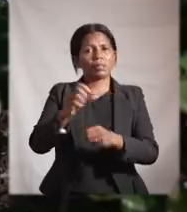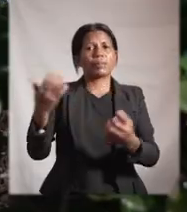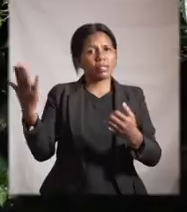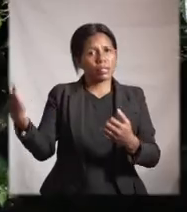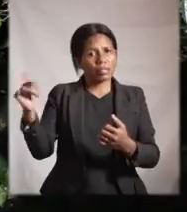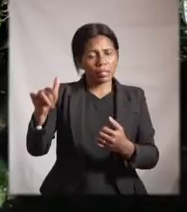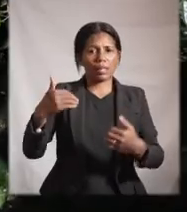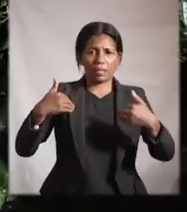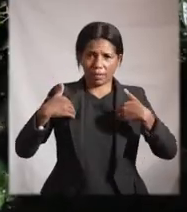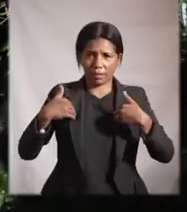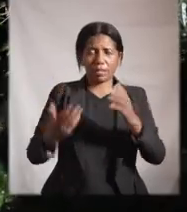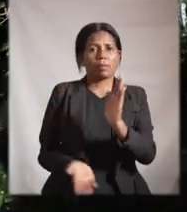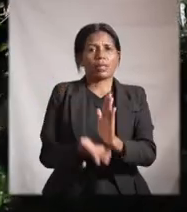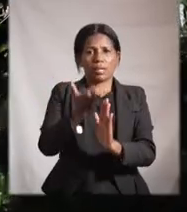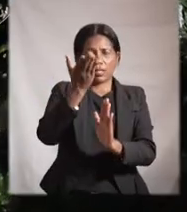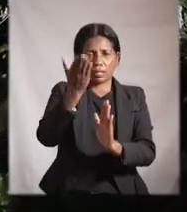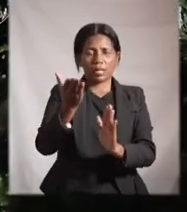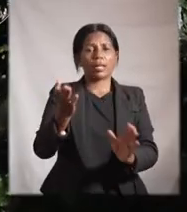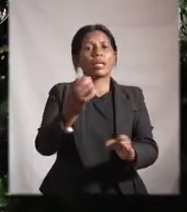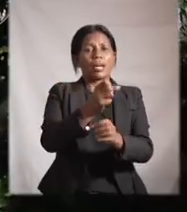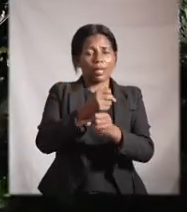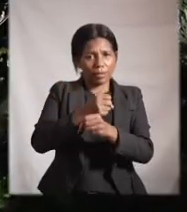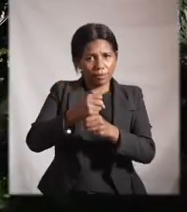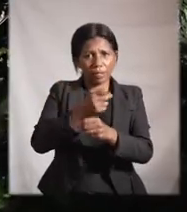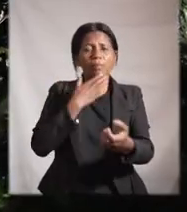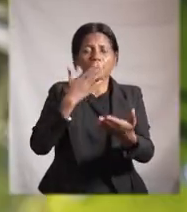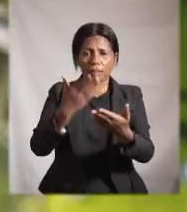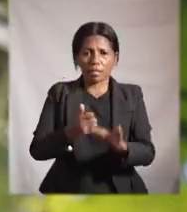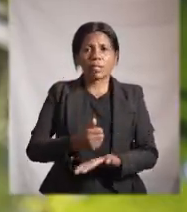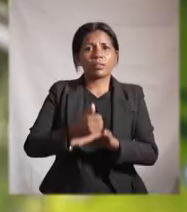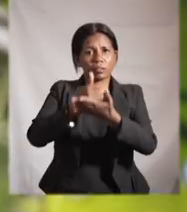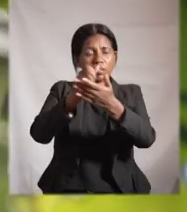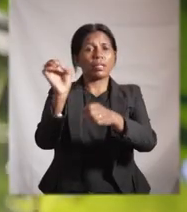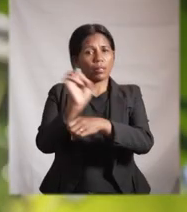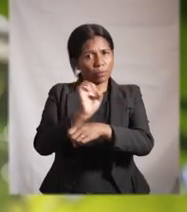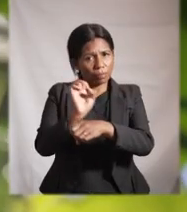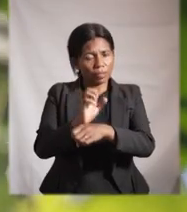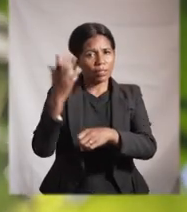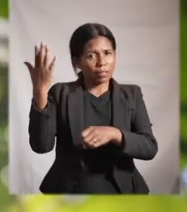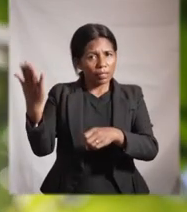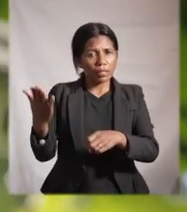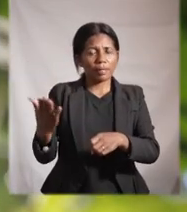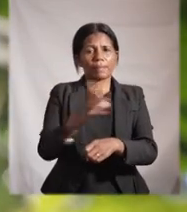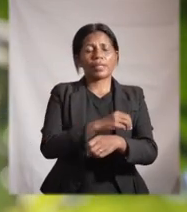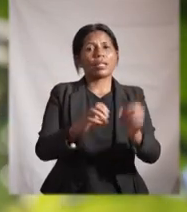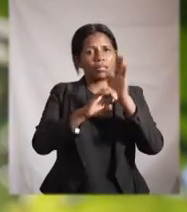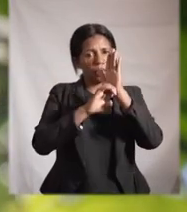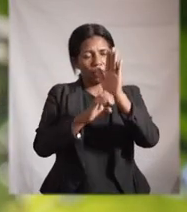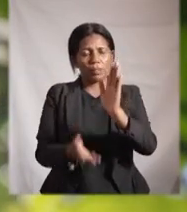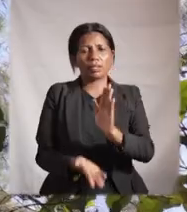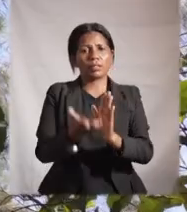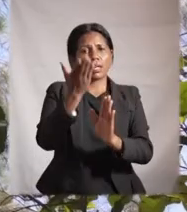iha. Atu bele hasai produção café, hodi apoio economia local, metro hodi